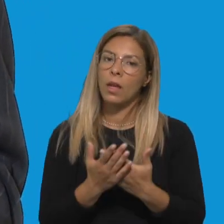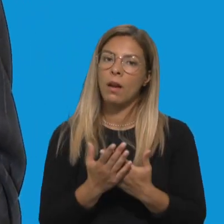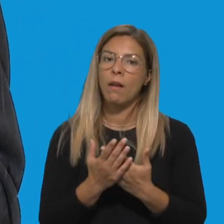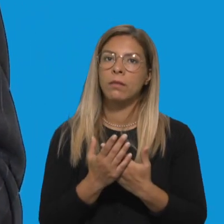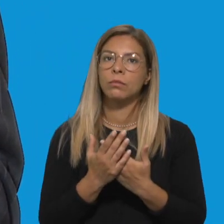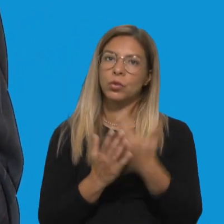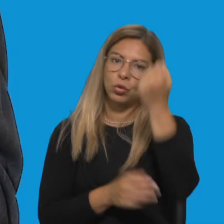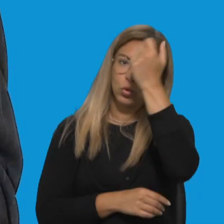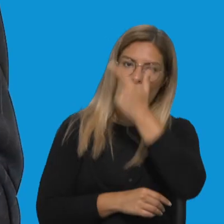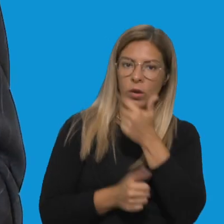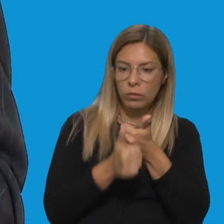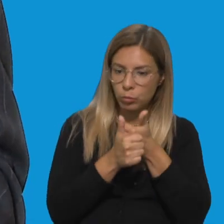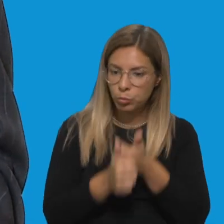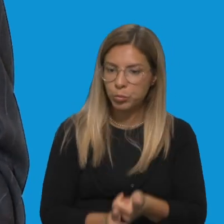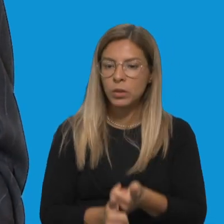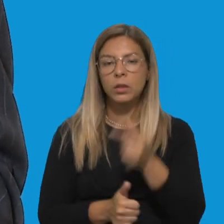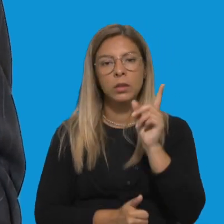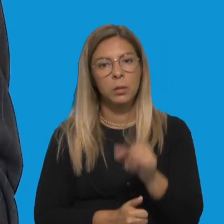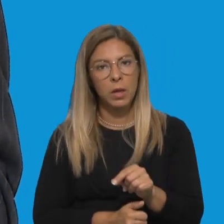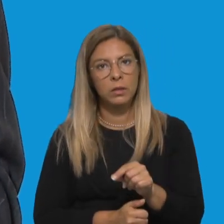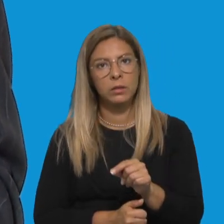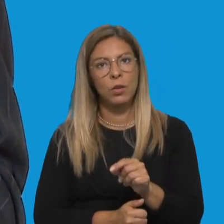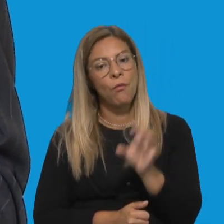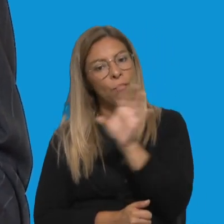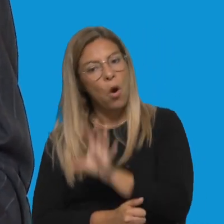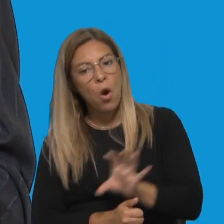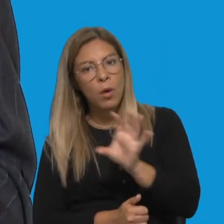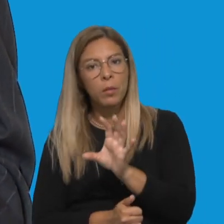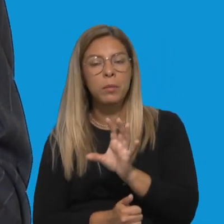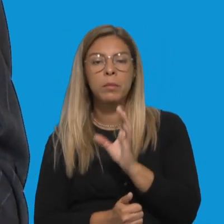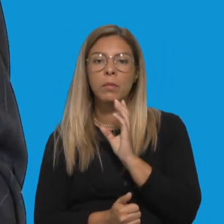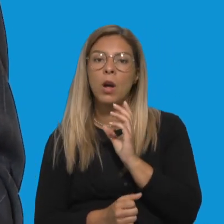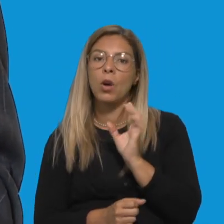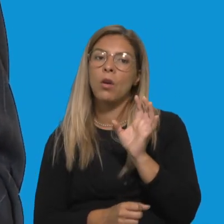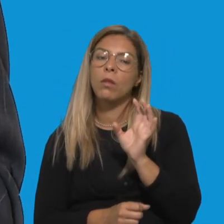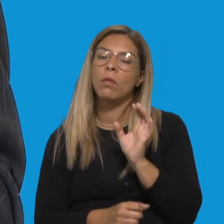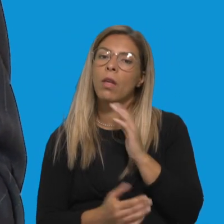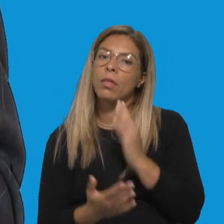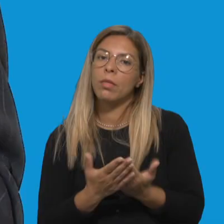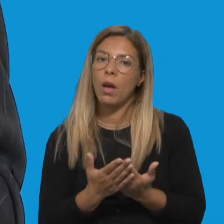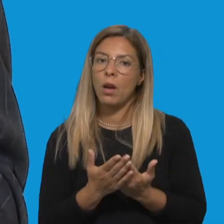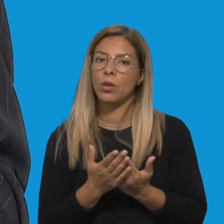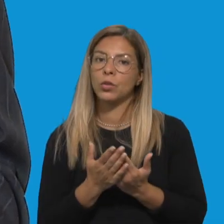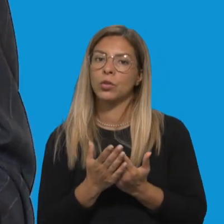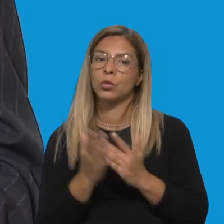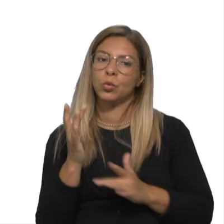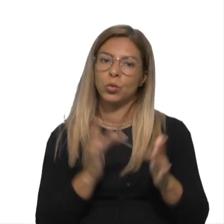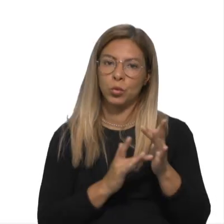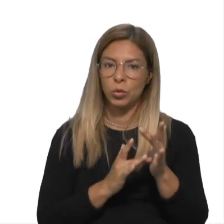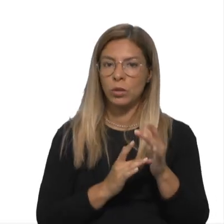história e dar uma forma à história que corresponde àquilo que Jesus Cristo veio anunciar, que é o seu